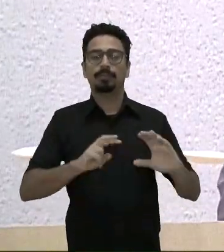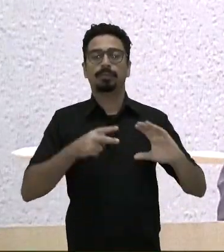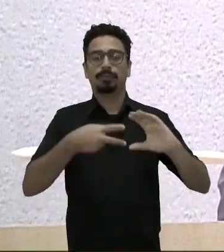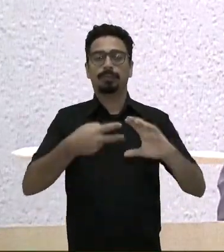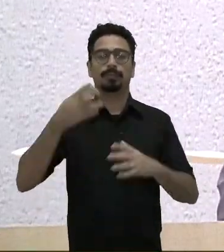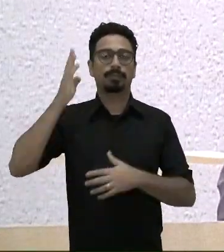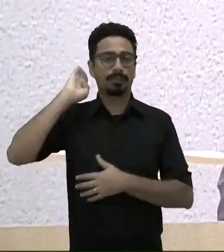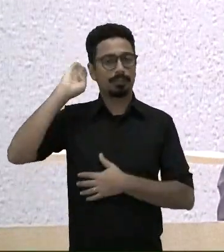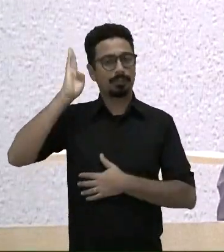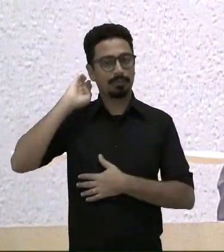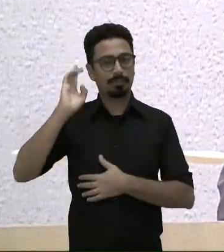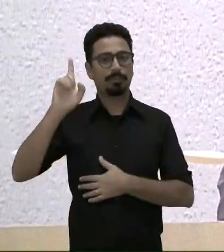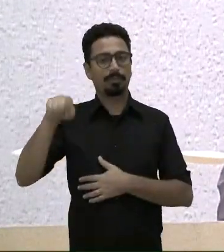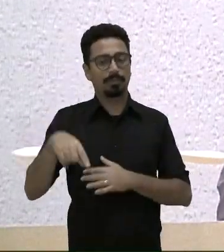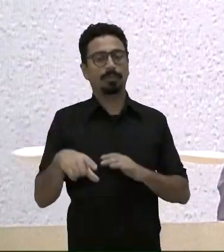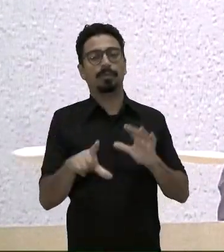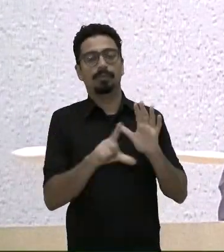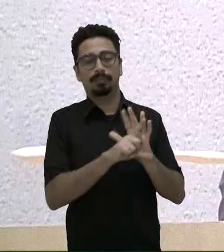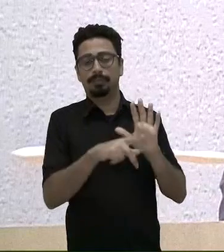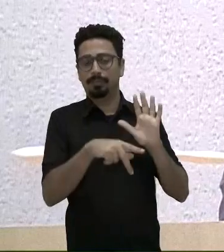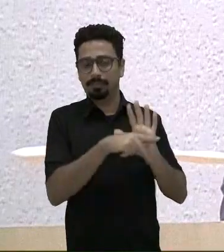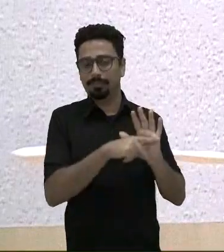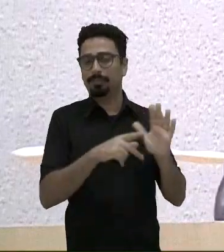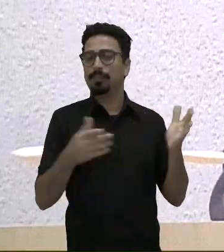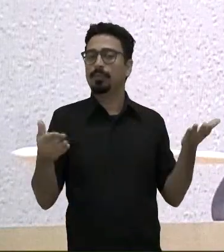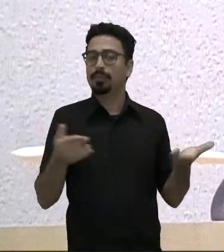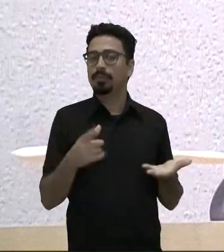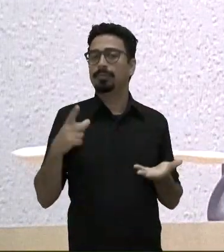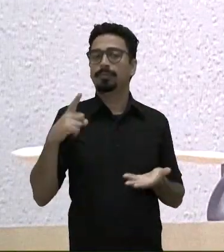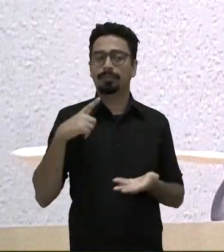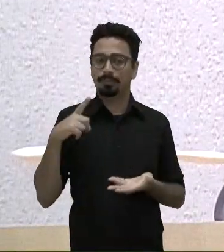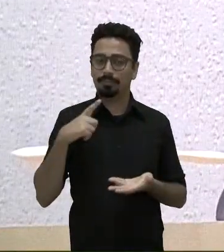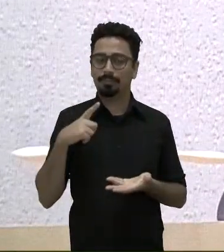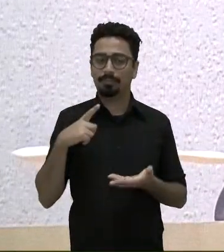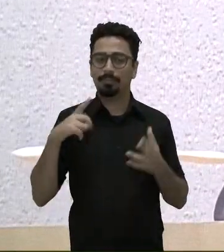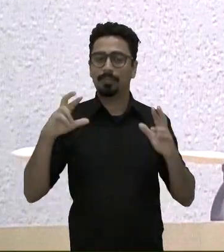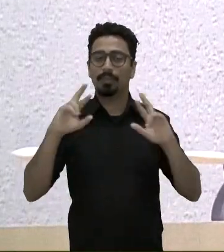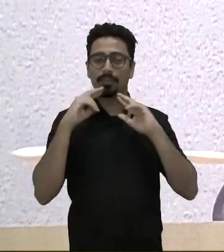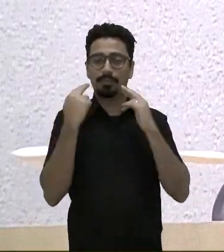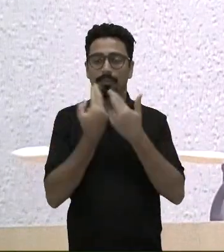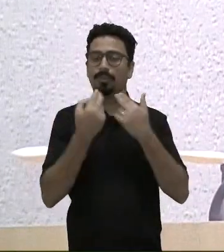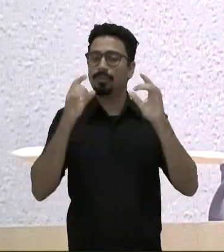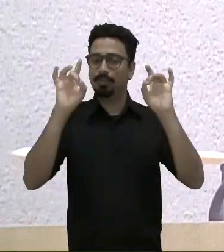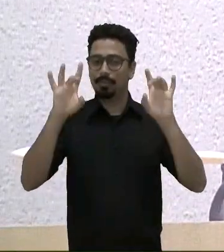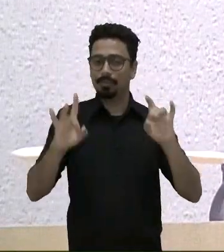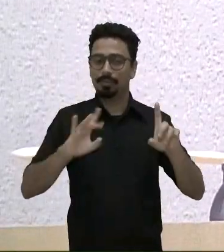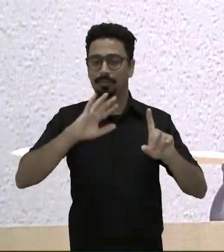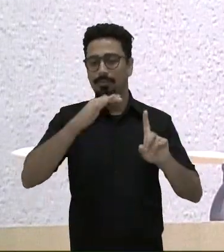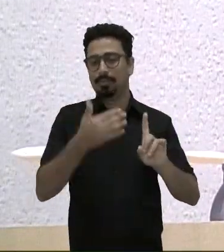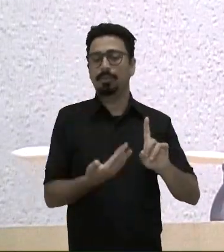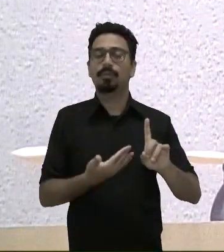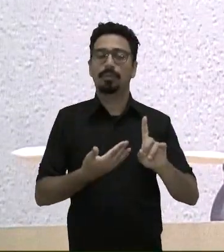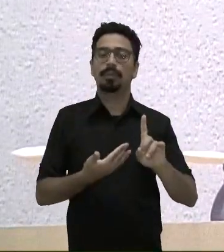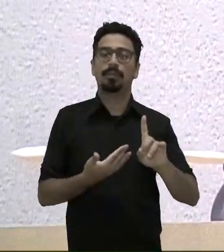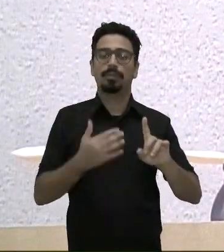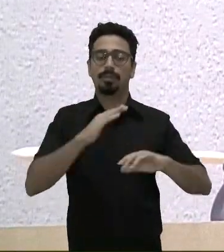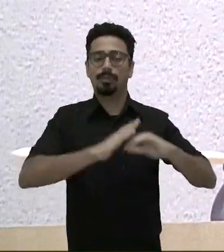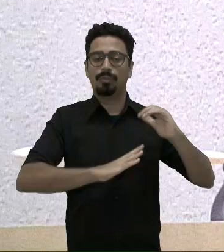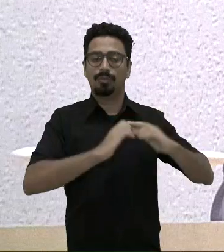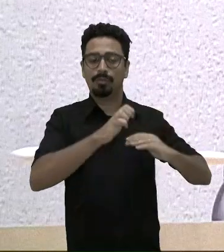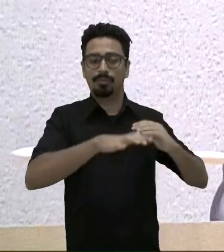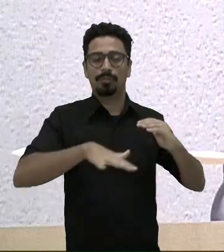Taubaté, nos termos da legislação vigente, promove a presente solenidade em homenagem aos profissionais do